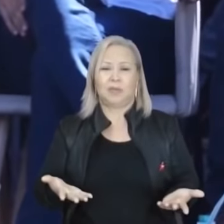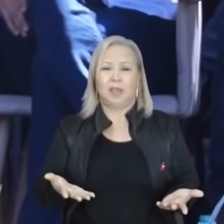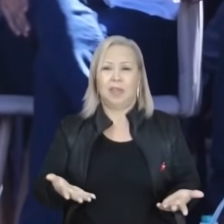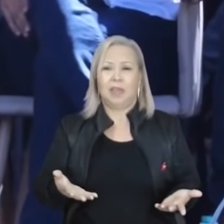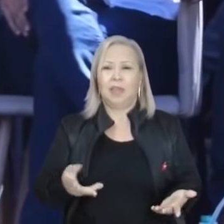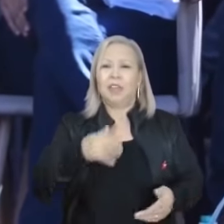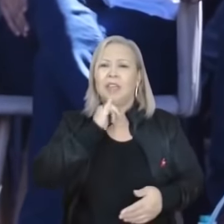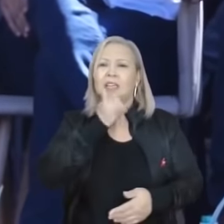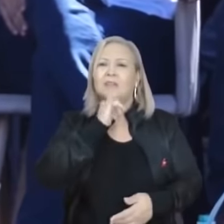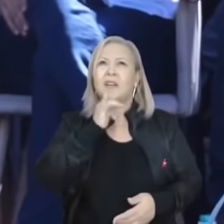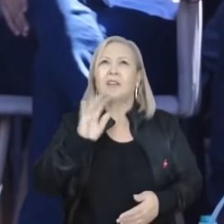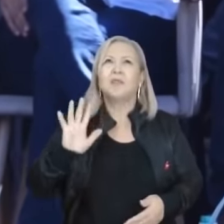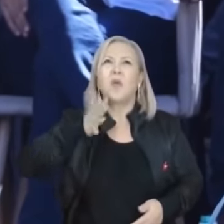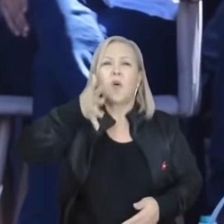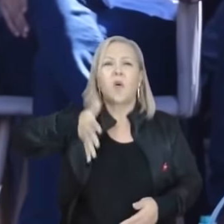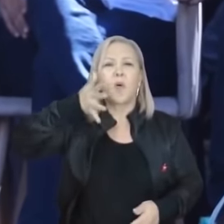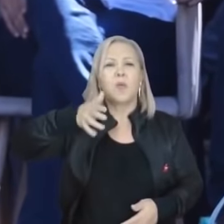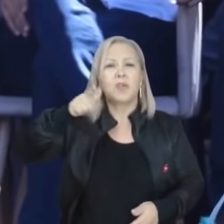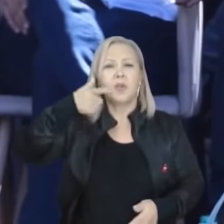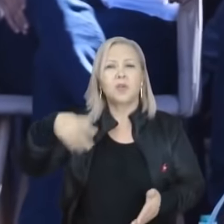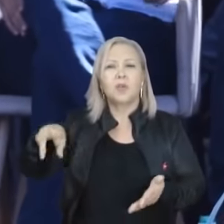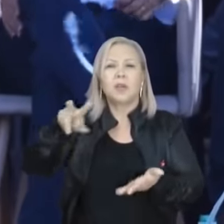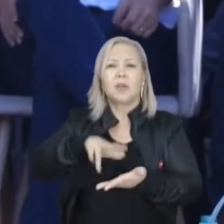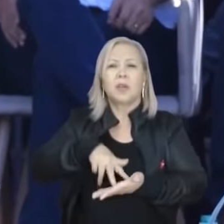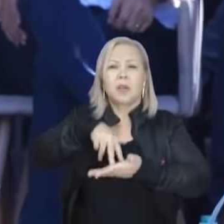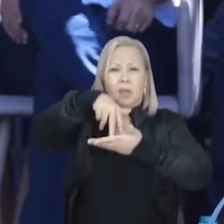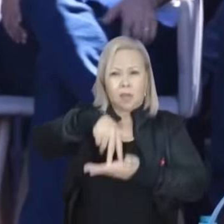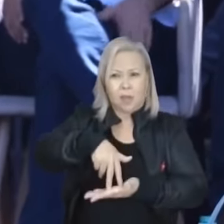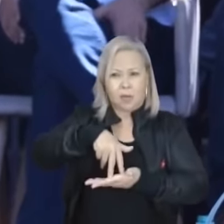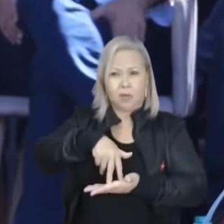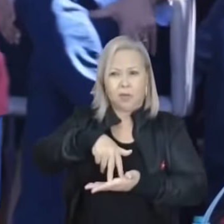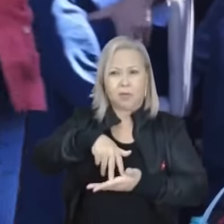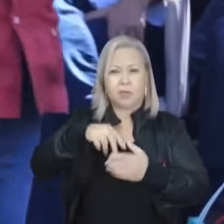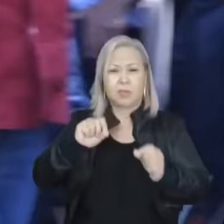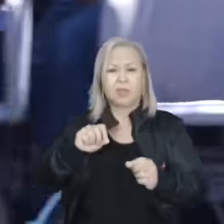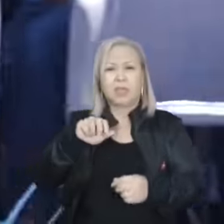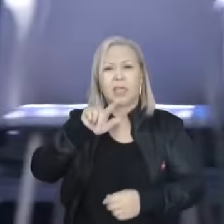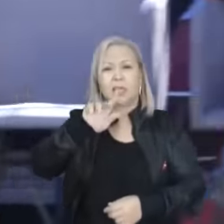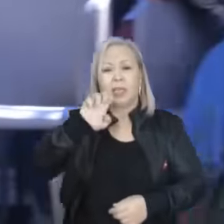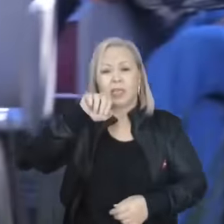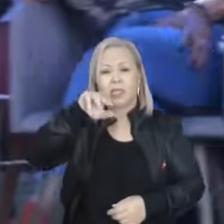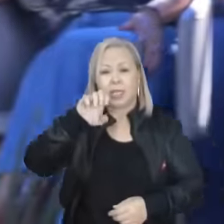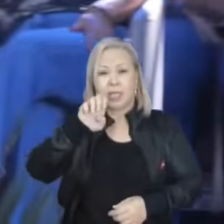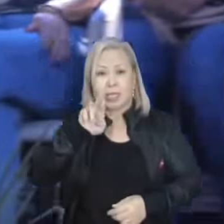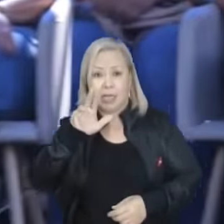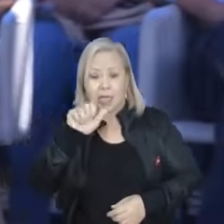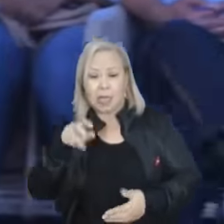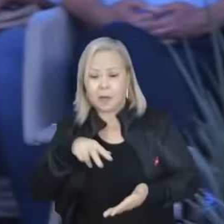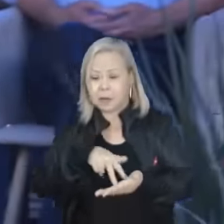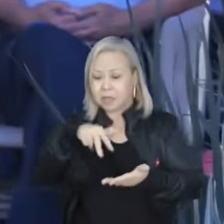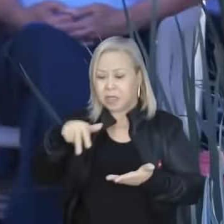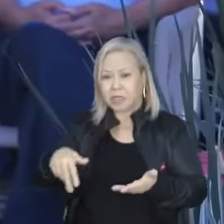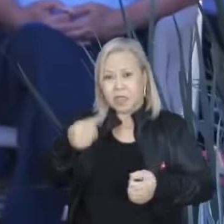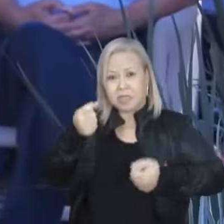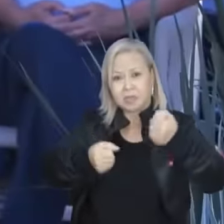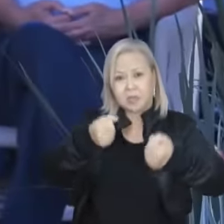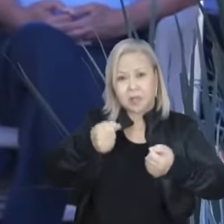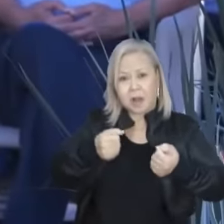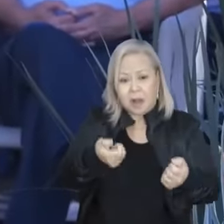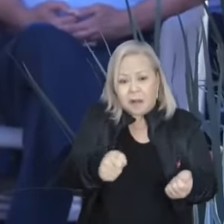ontem, eu cheguei em Genebra uma vez, você vai em Genebra, você desce do carro, deixa o carro ligado, com a chave no